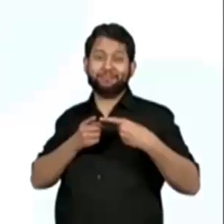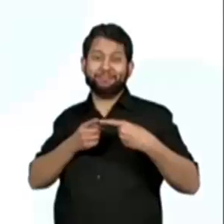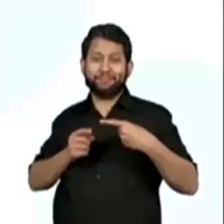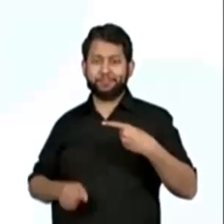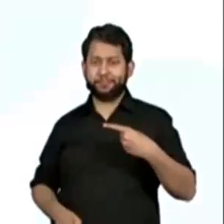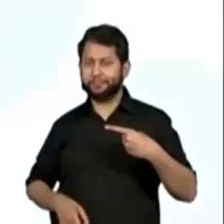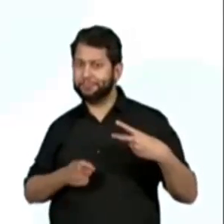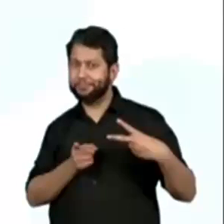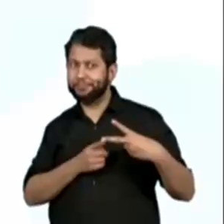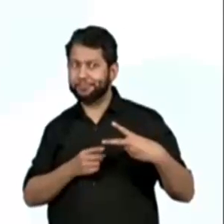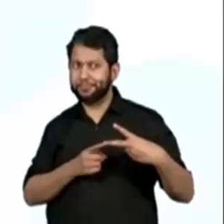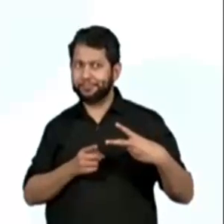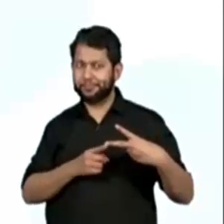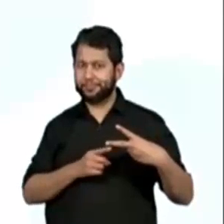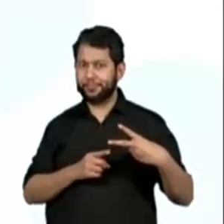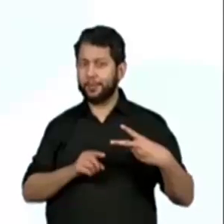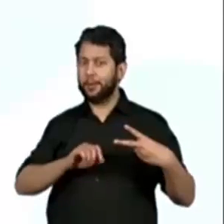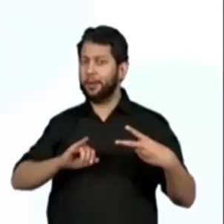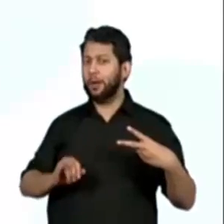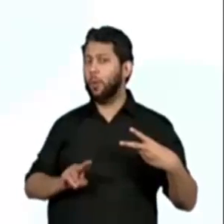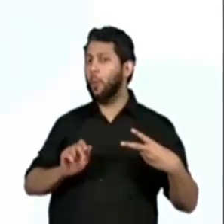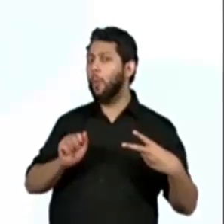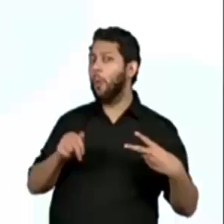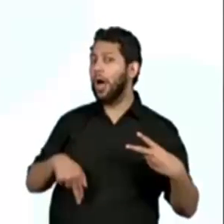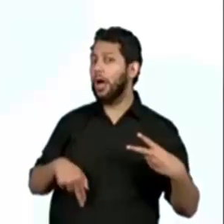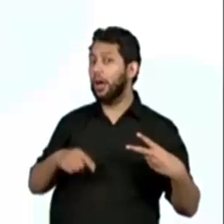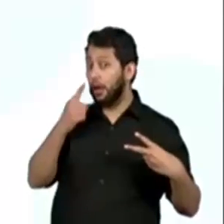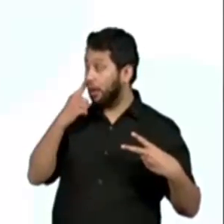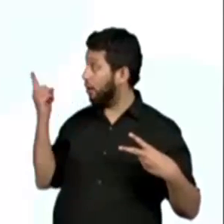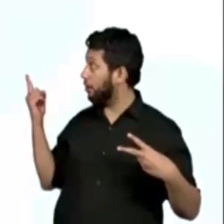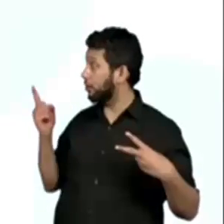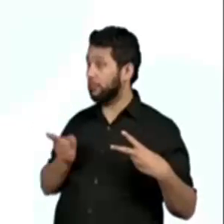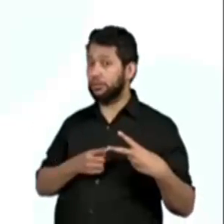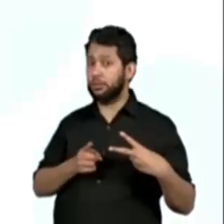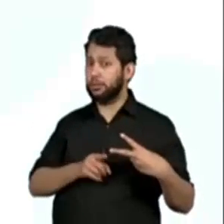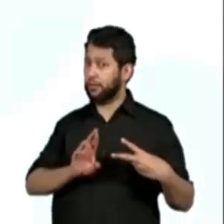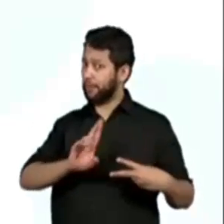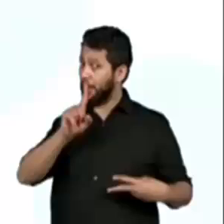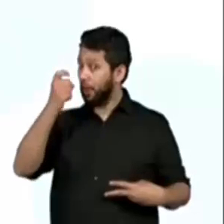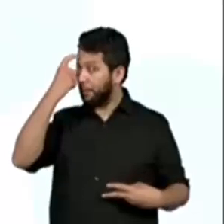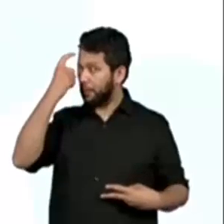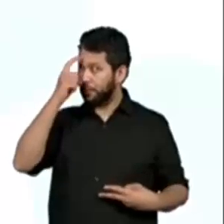Já o Juan, ele pensou diferente. Ele pensou assim.